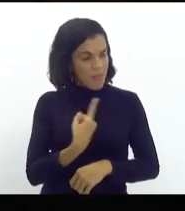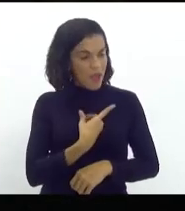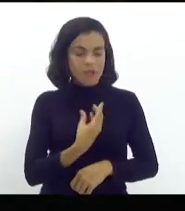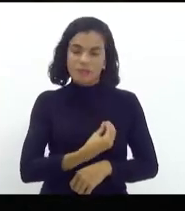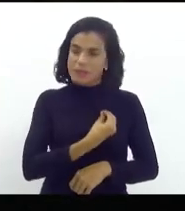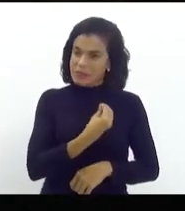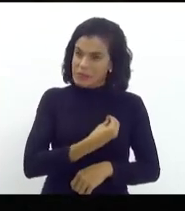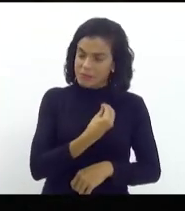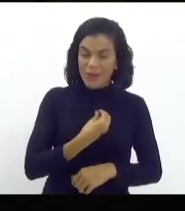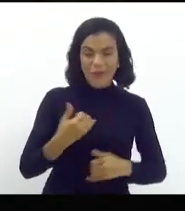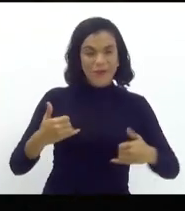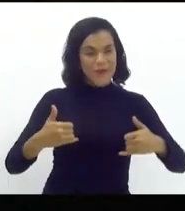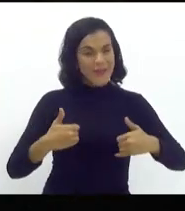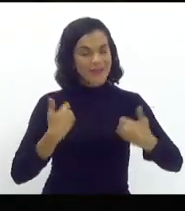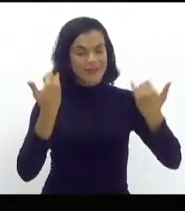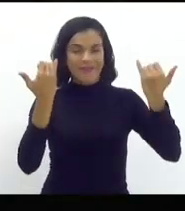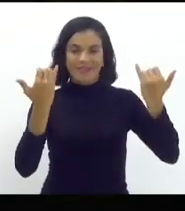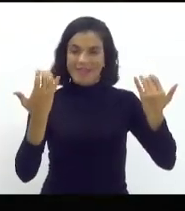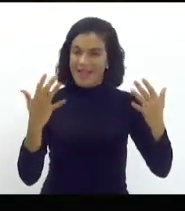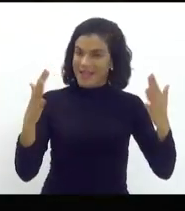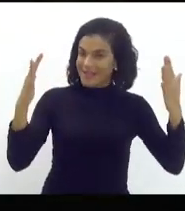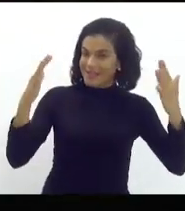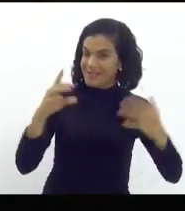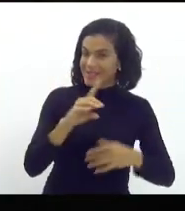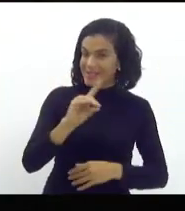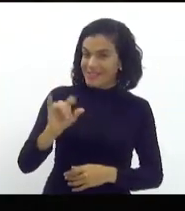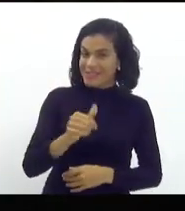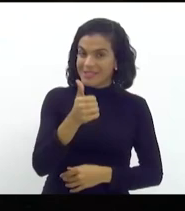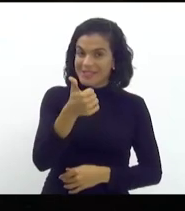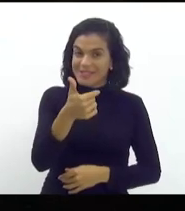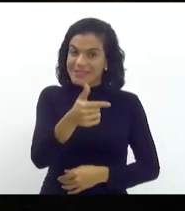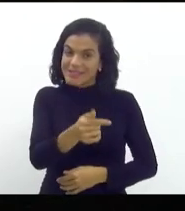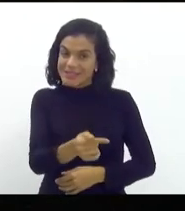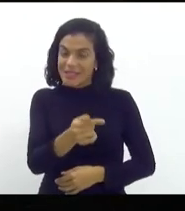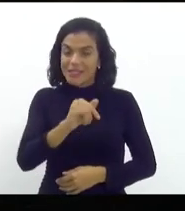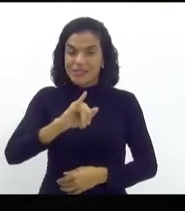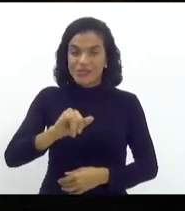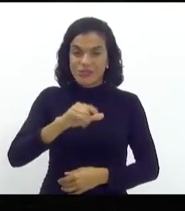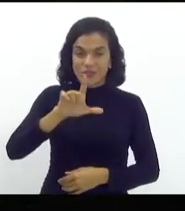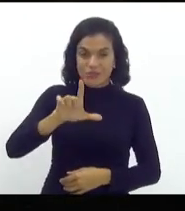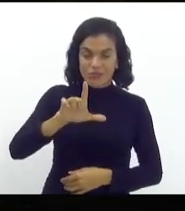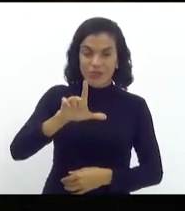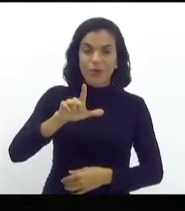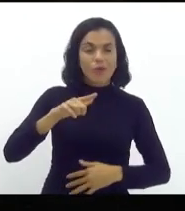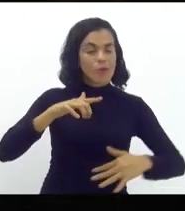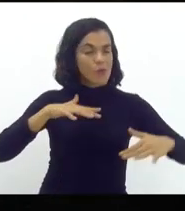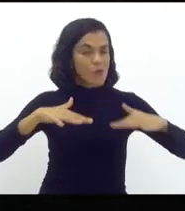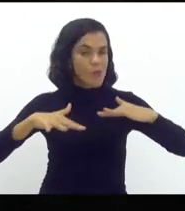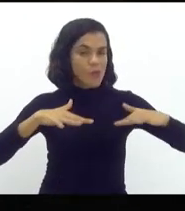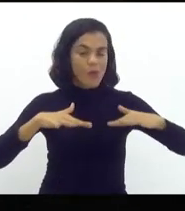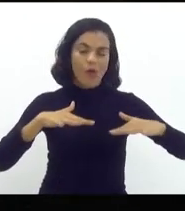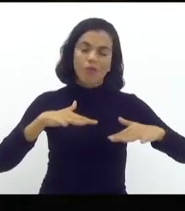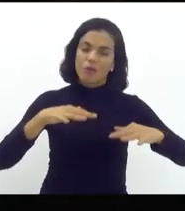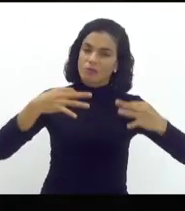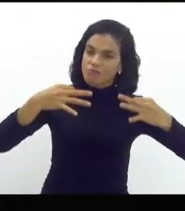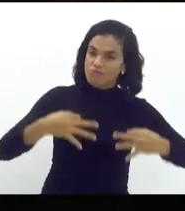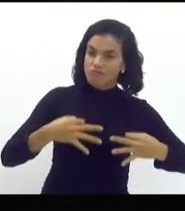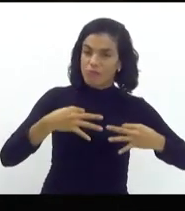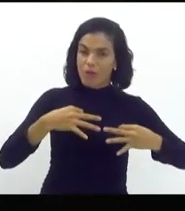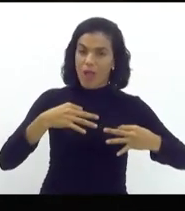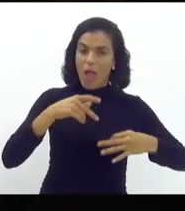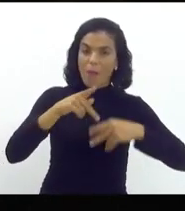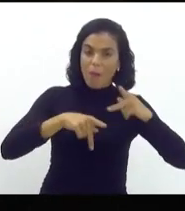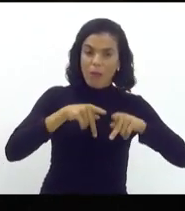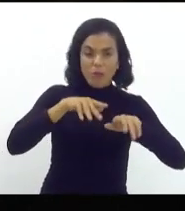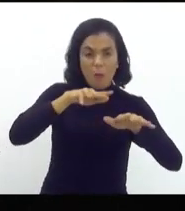um aniversário da cidade 17 de julho de um movimento justo onde a população fez uma caminhada